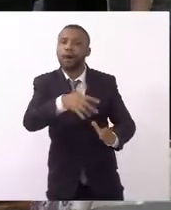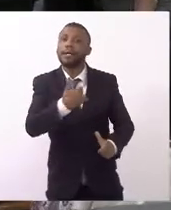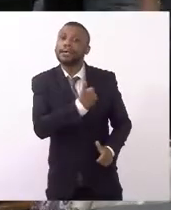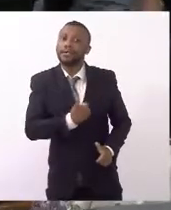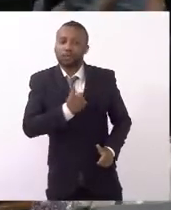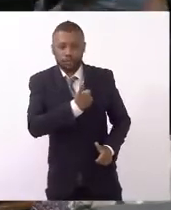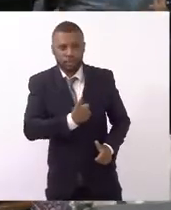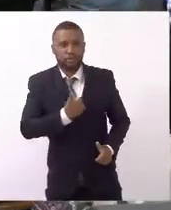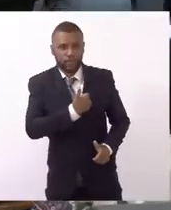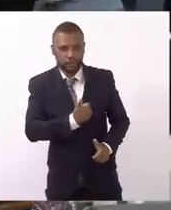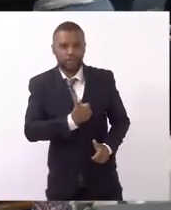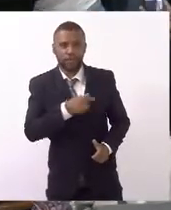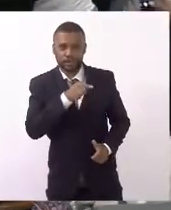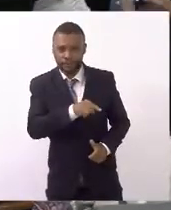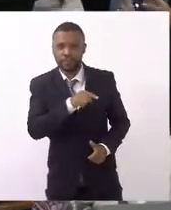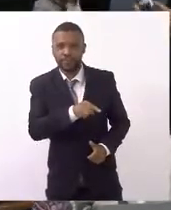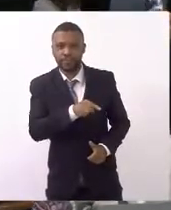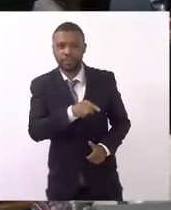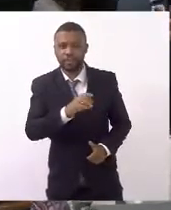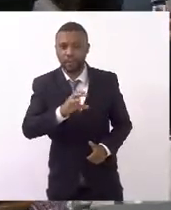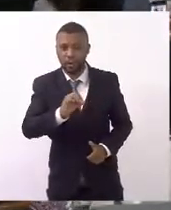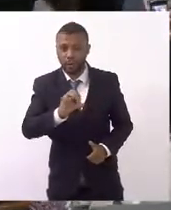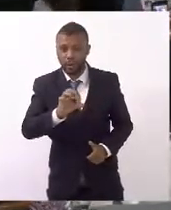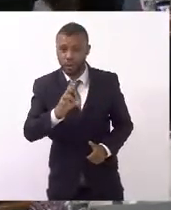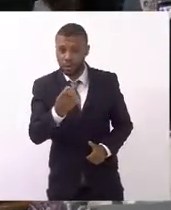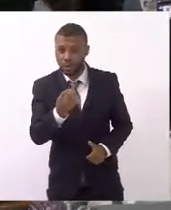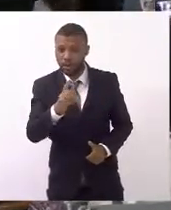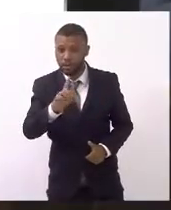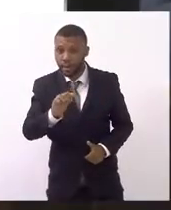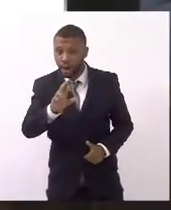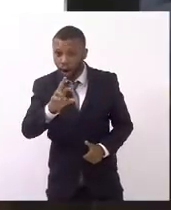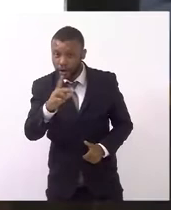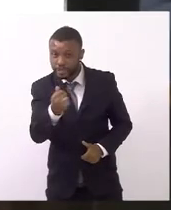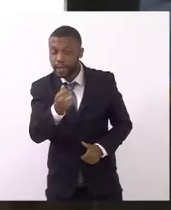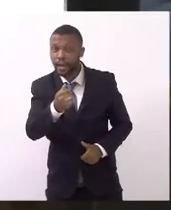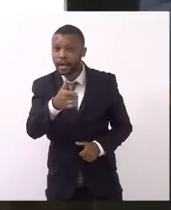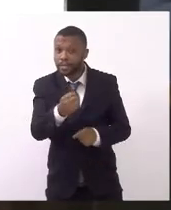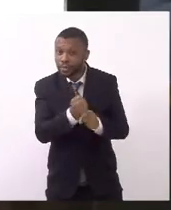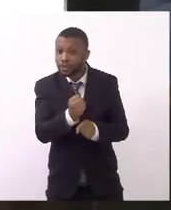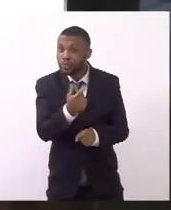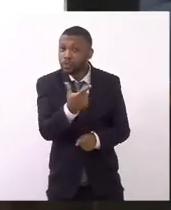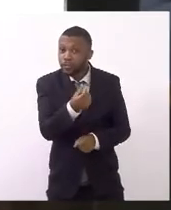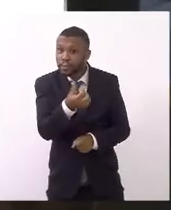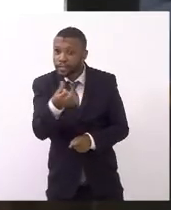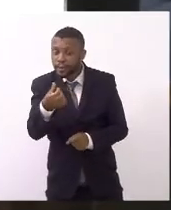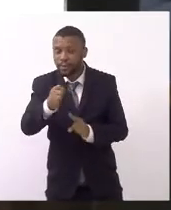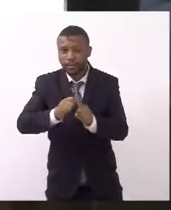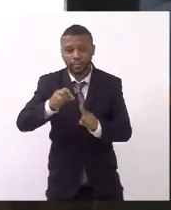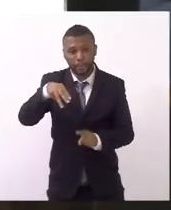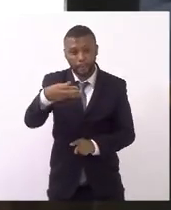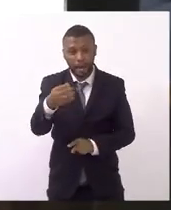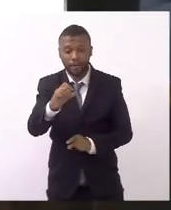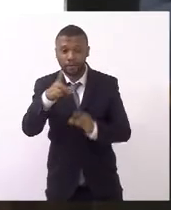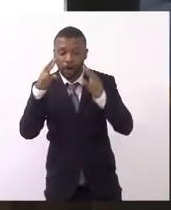Coelho da Rocha na cidade de São João de Meriti e em mais de 2016 foi Tombada como patrimônio cultural do Estado do Rio de